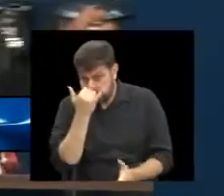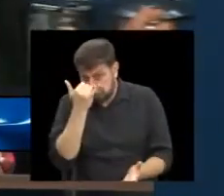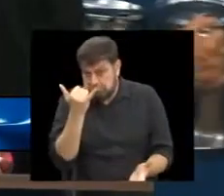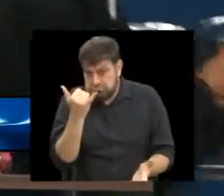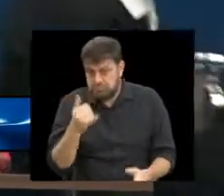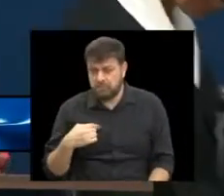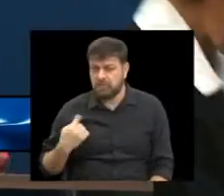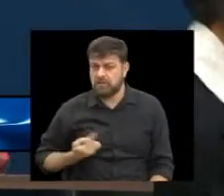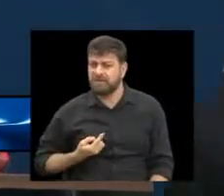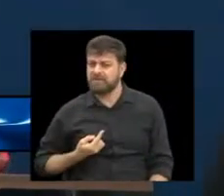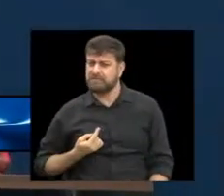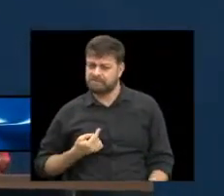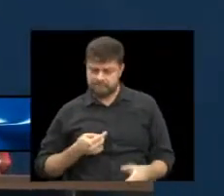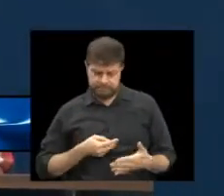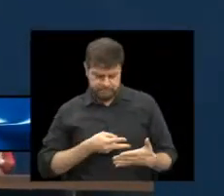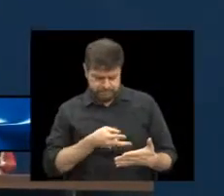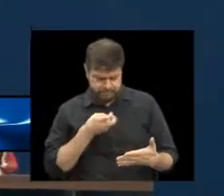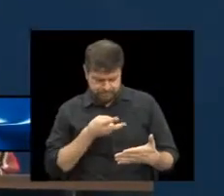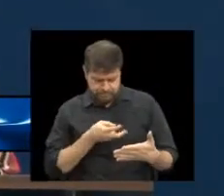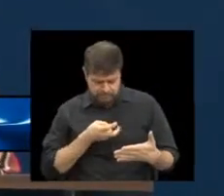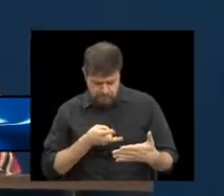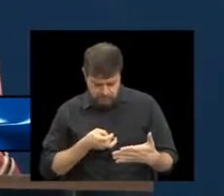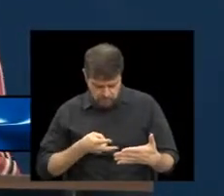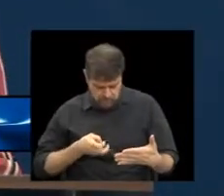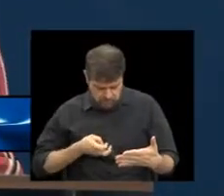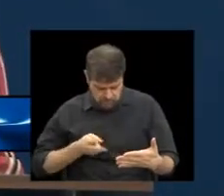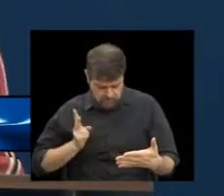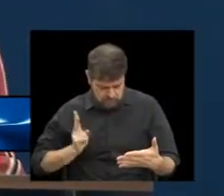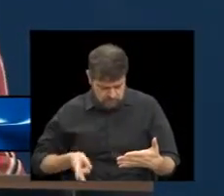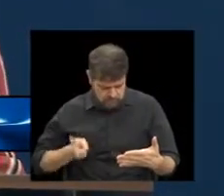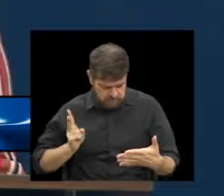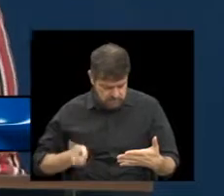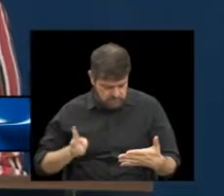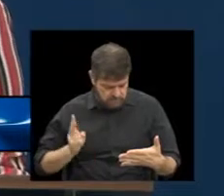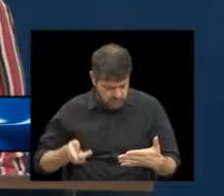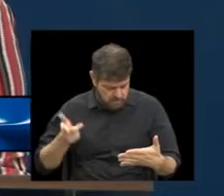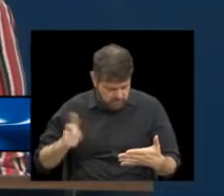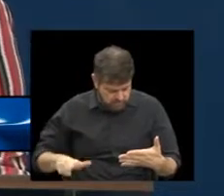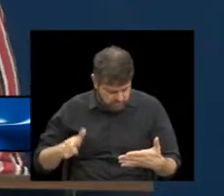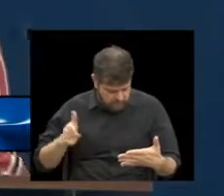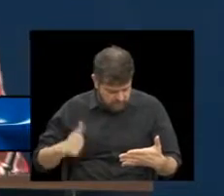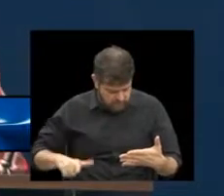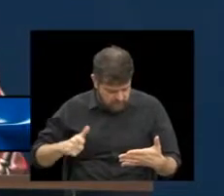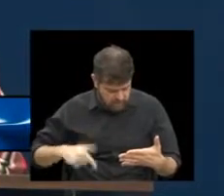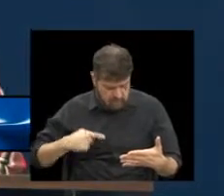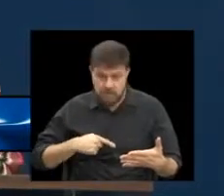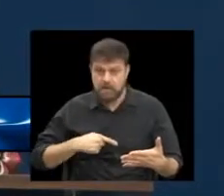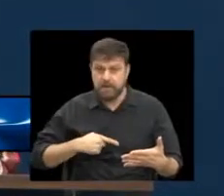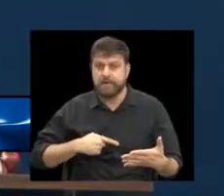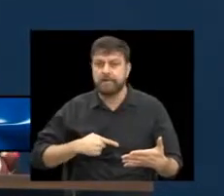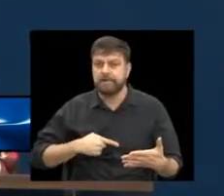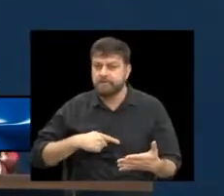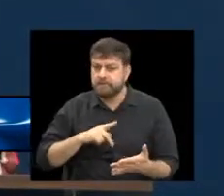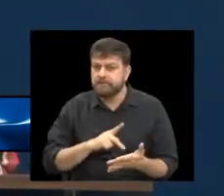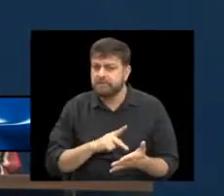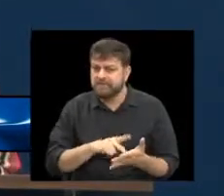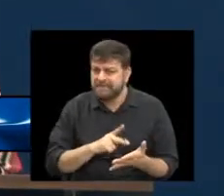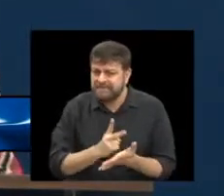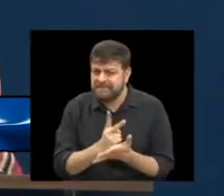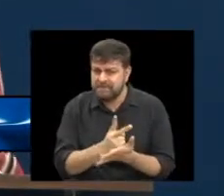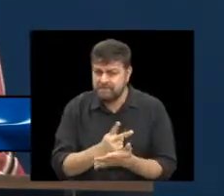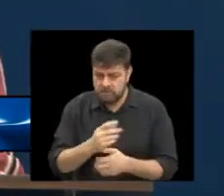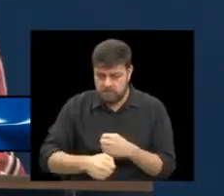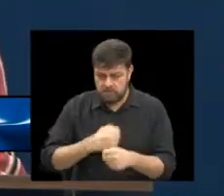que a gente verifica olhando os dados é que esse é um erro sistemático, é um erro programado. Então, em 2013,